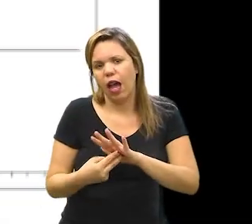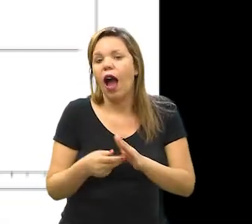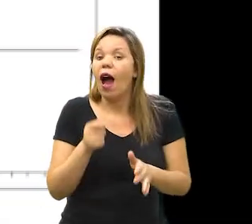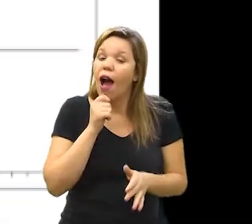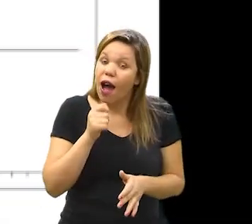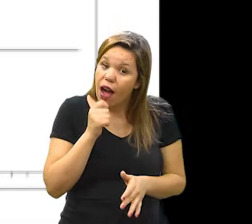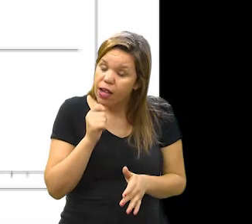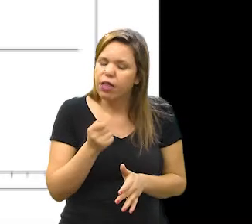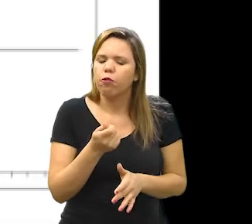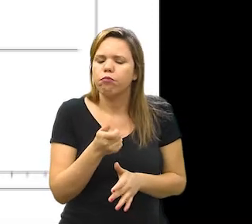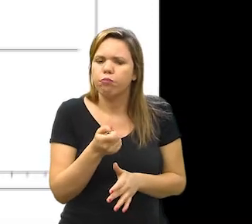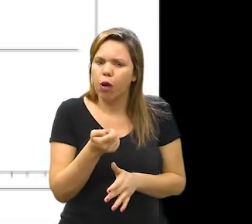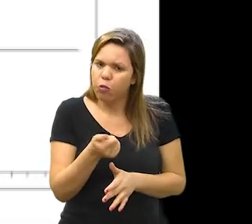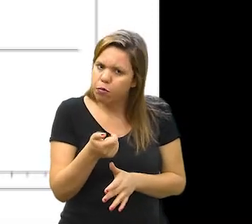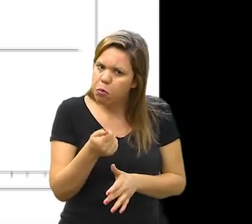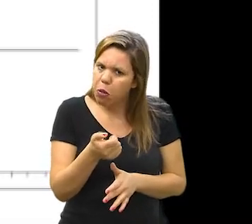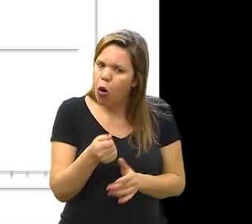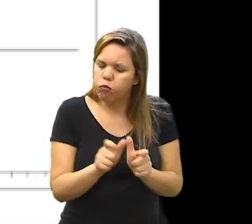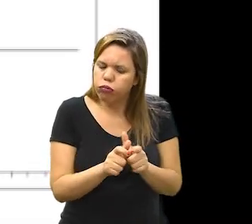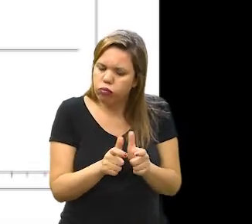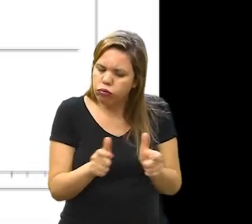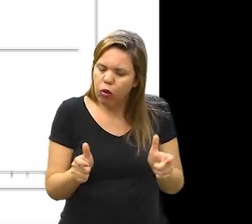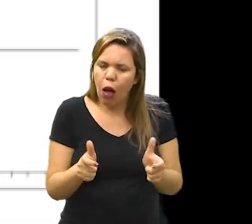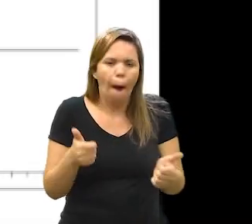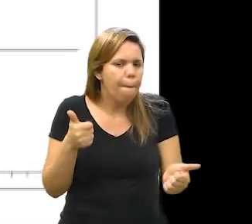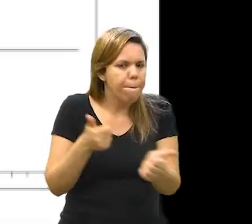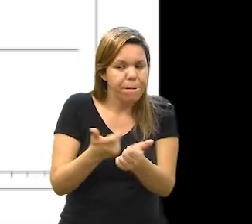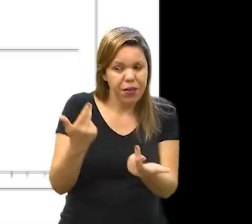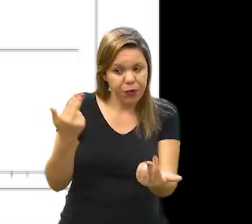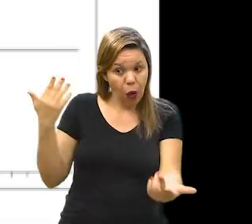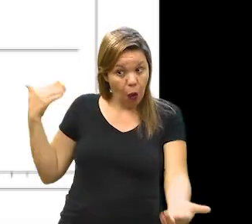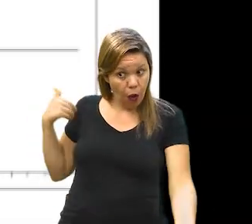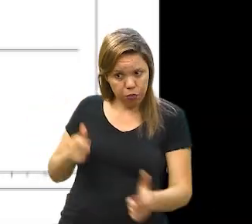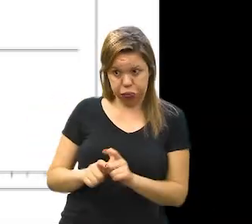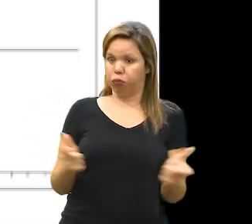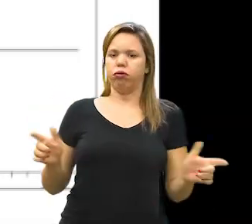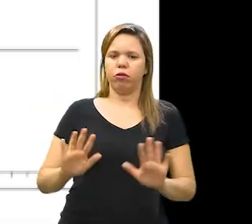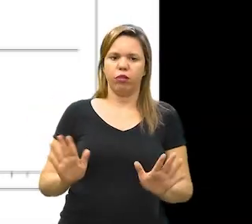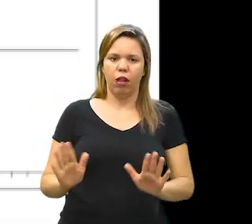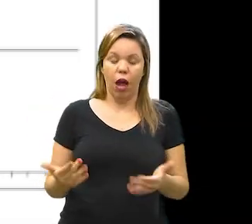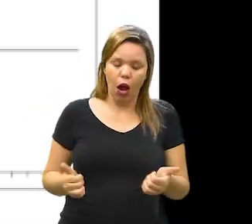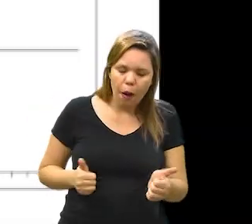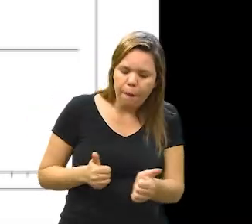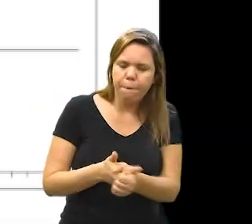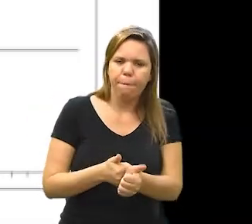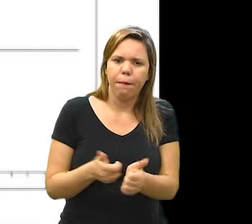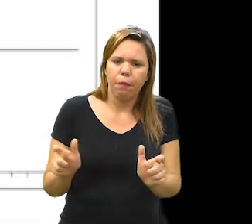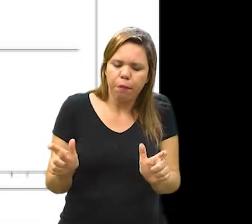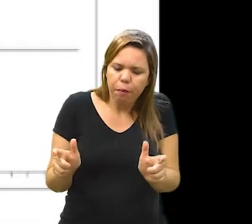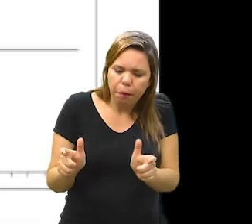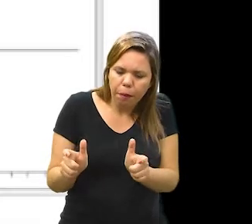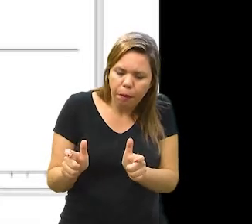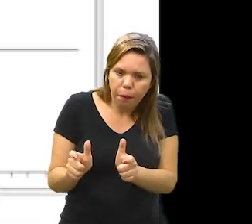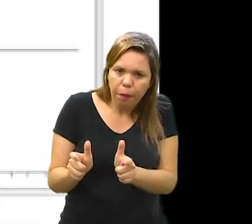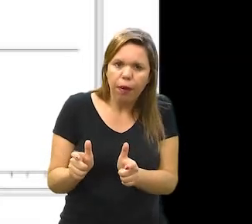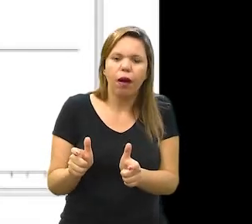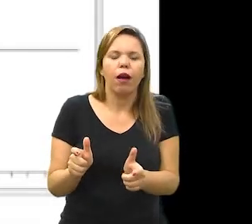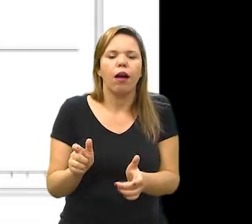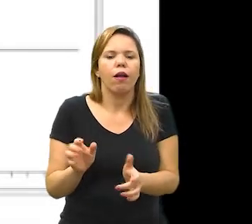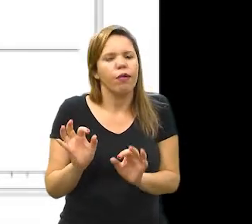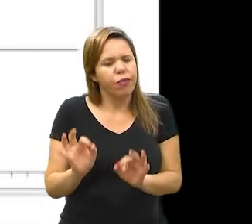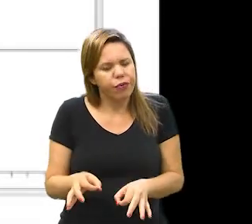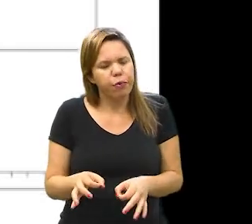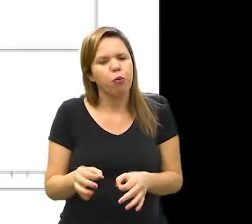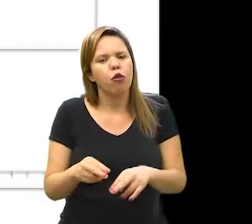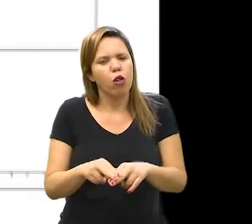casos ainda venham crescendo, eles não estão mais seguindo a mesma trajetória exponencial que estava antes. Em algum momento ele começou a desacelerar. Isso certamente